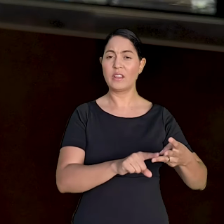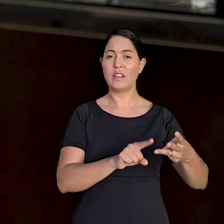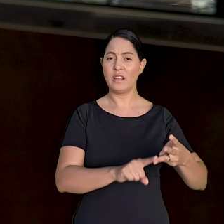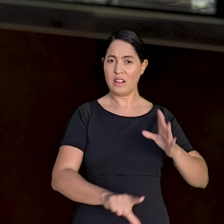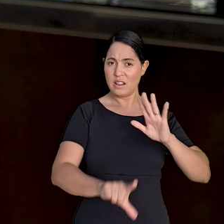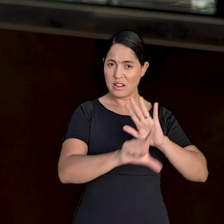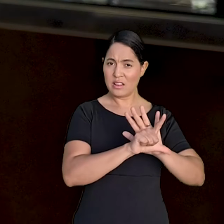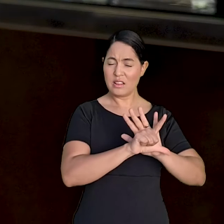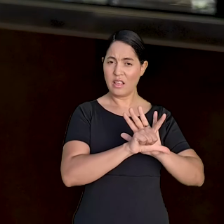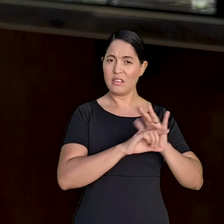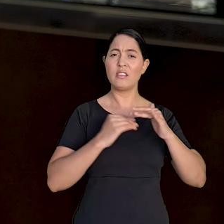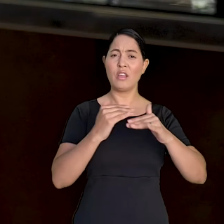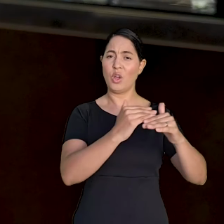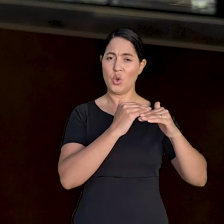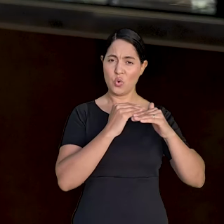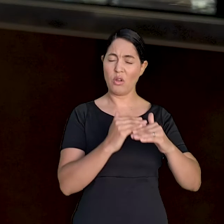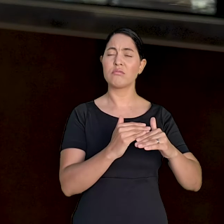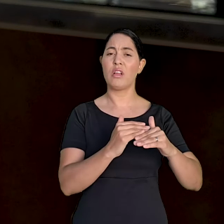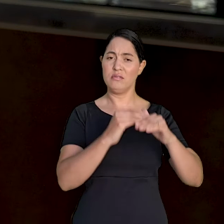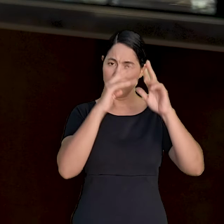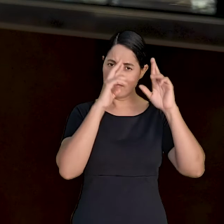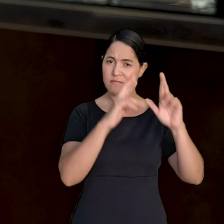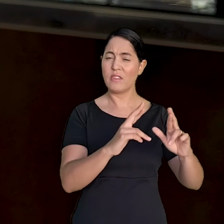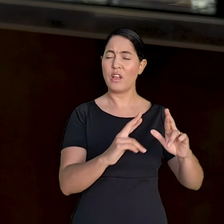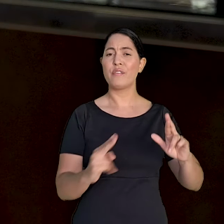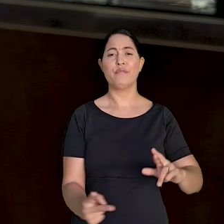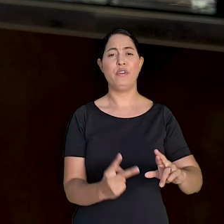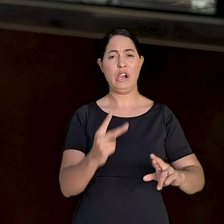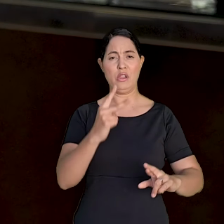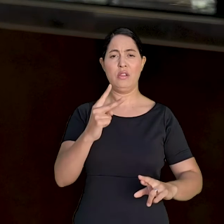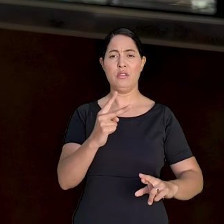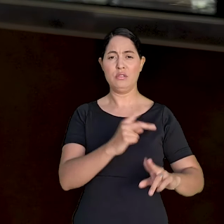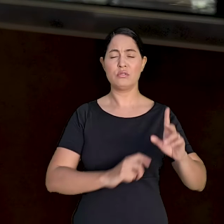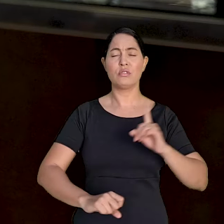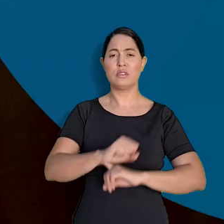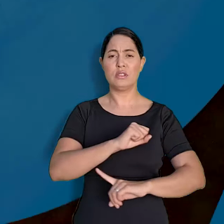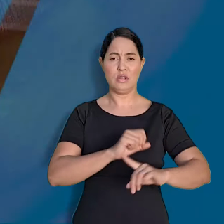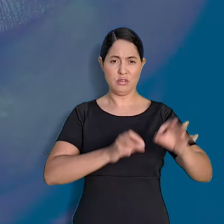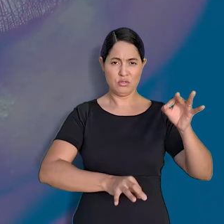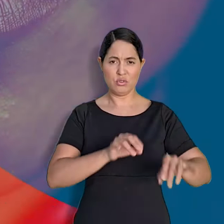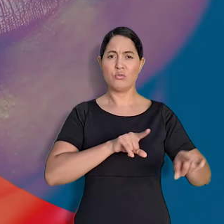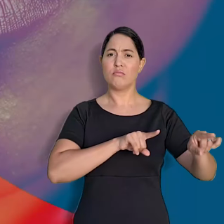e igualdade como valores fundamentais de uma sociedade justa e fraterna.